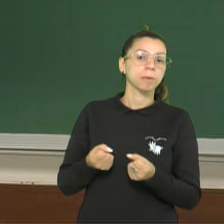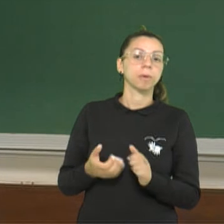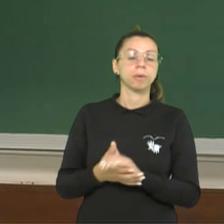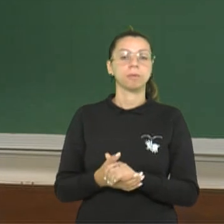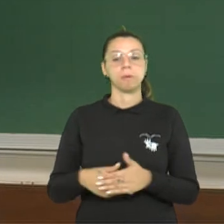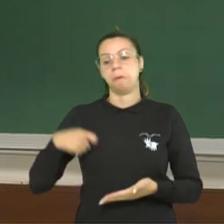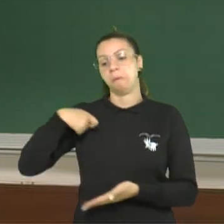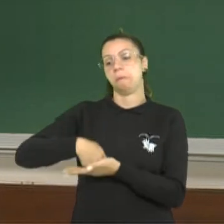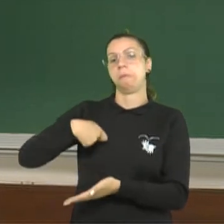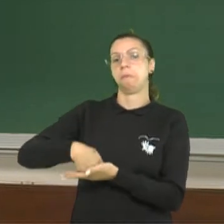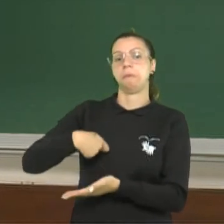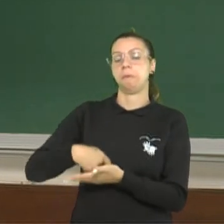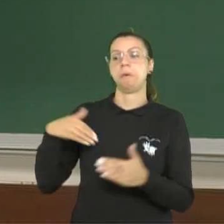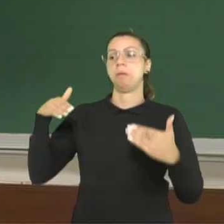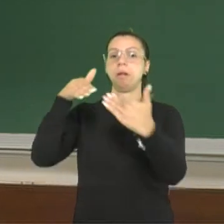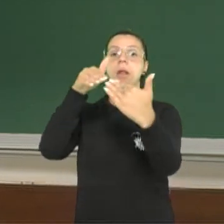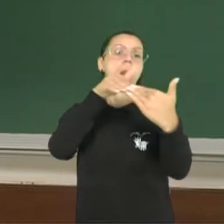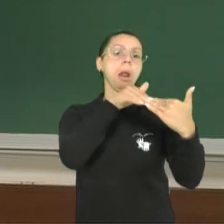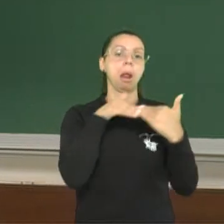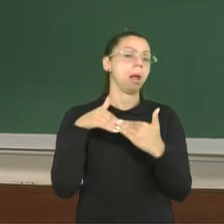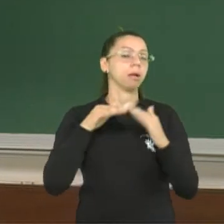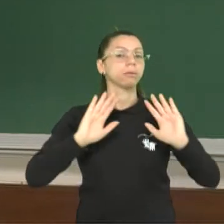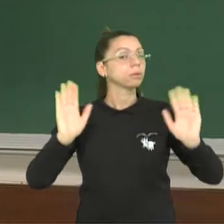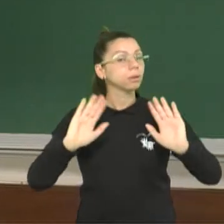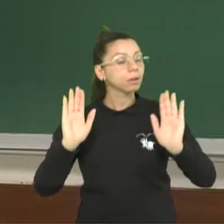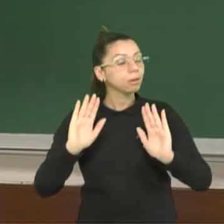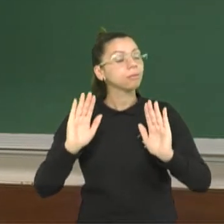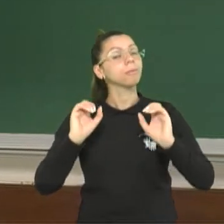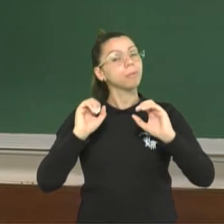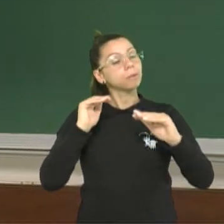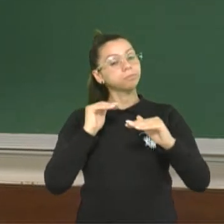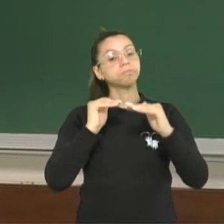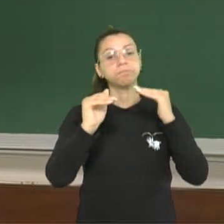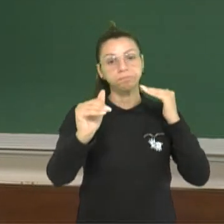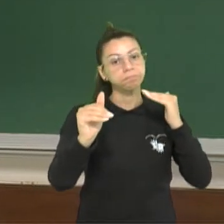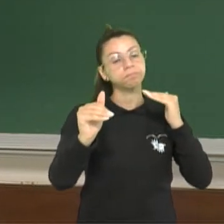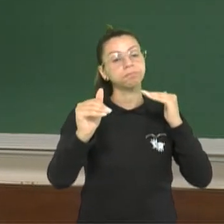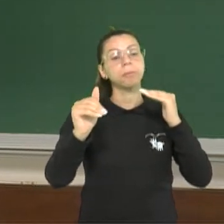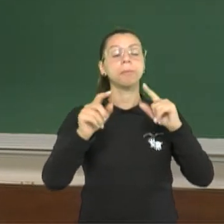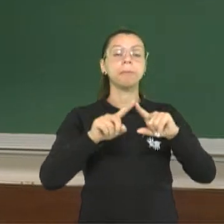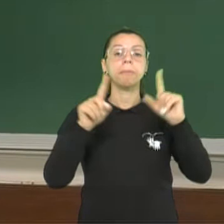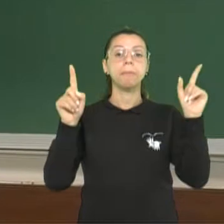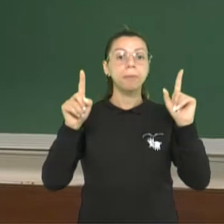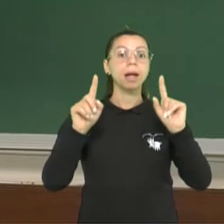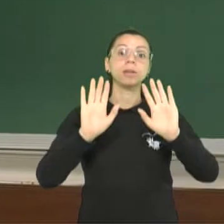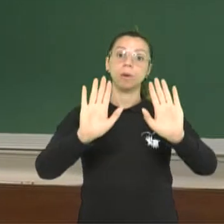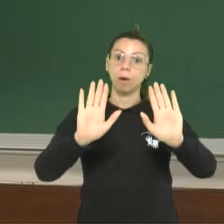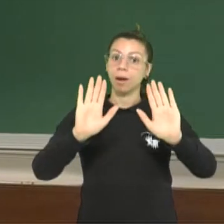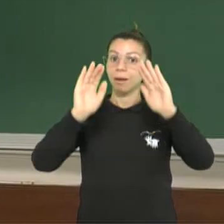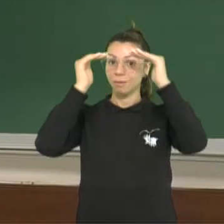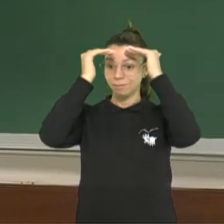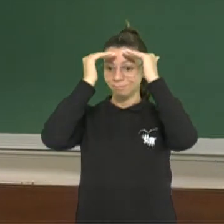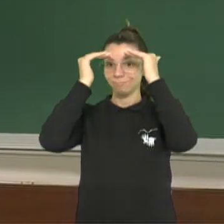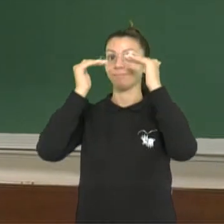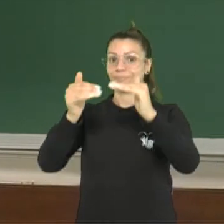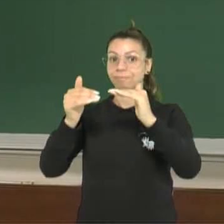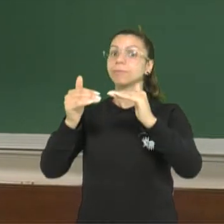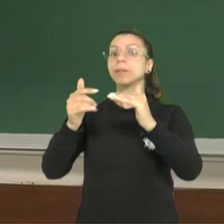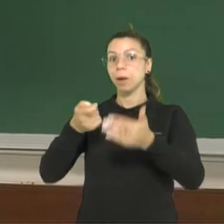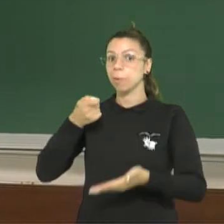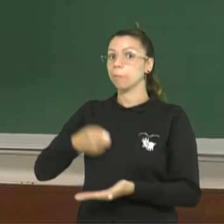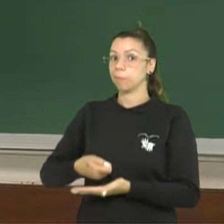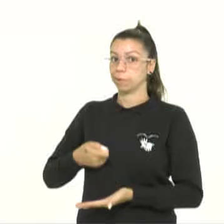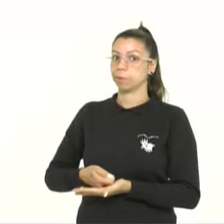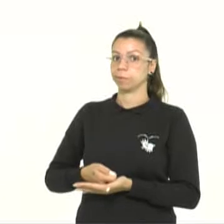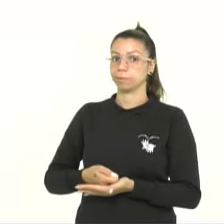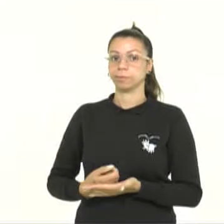obrigados a concordar com todas as formas de pensar, mas temos sim a obrigação de aceitar e respeitar.